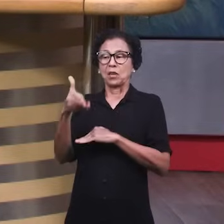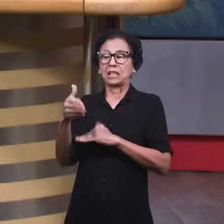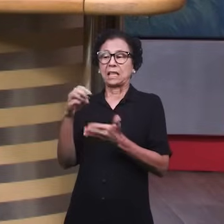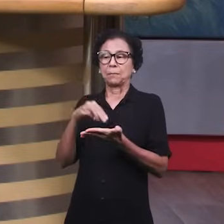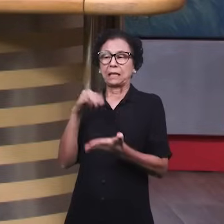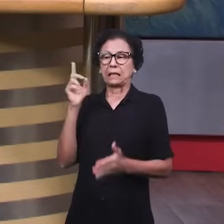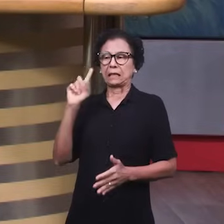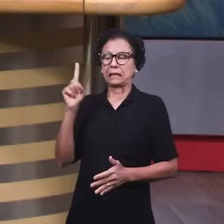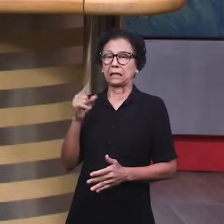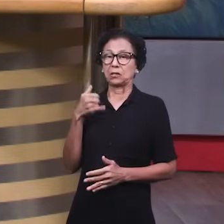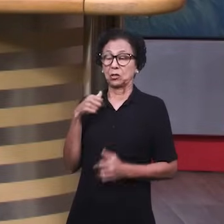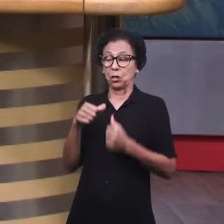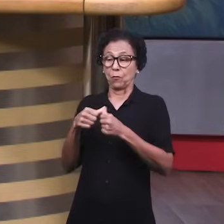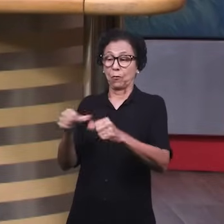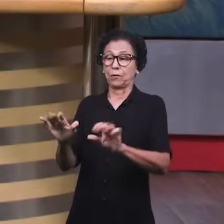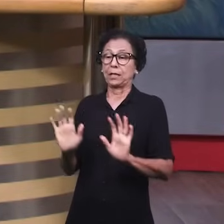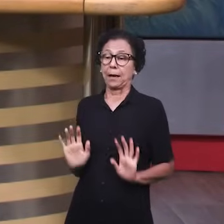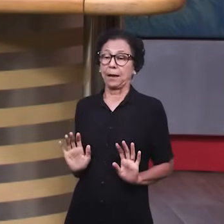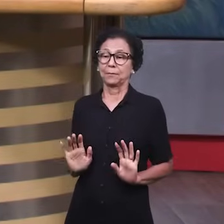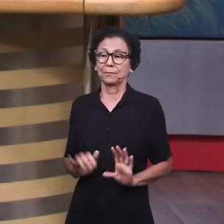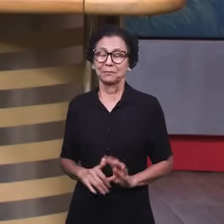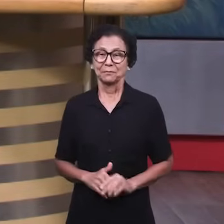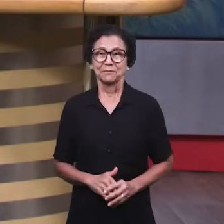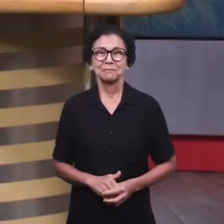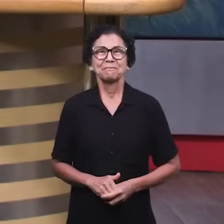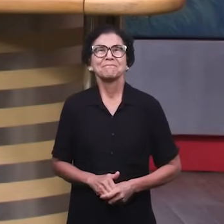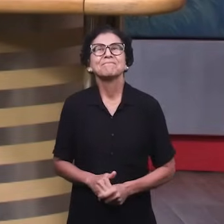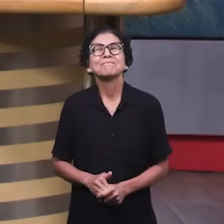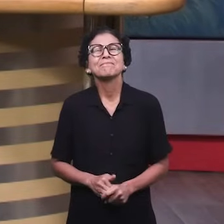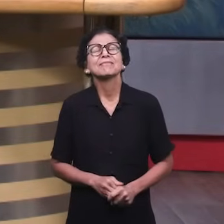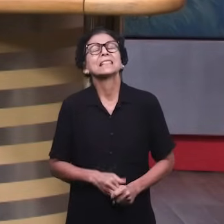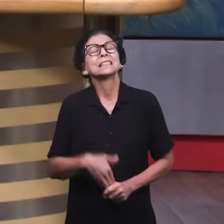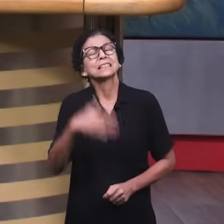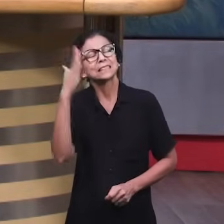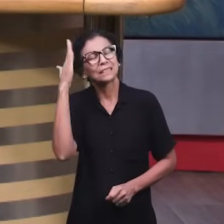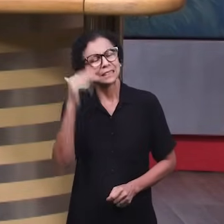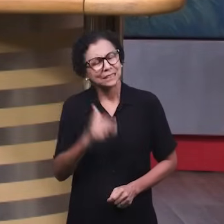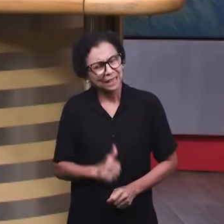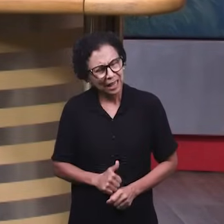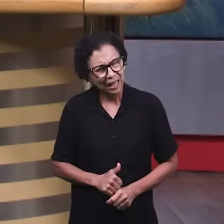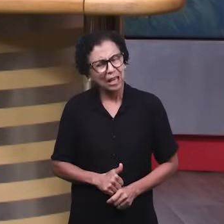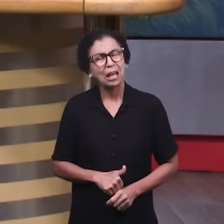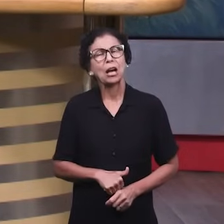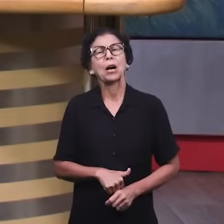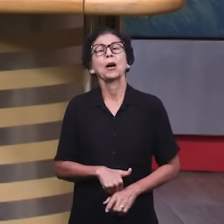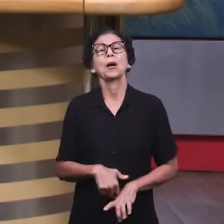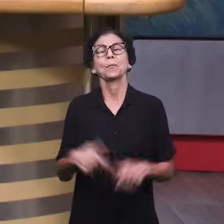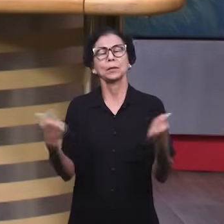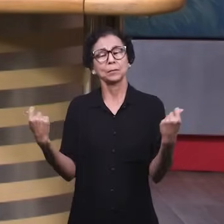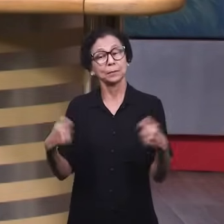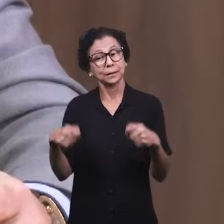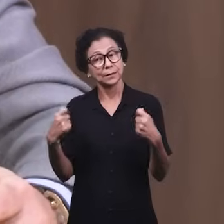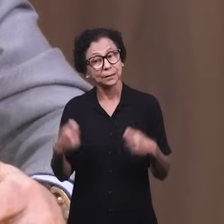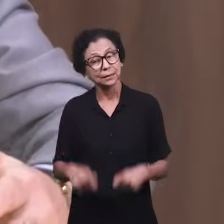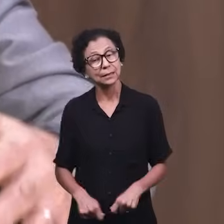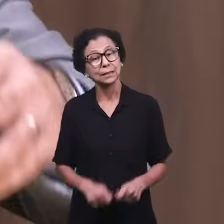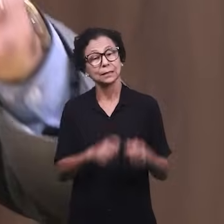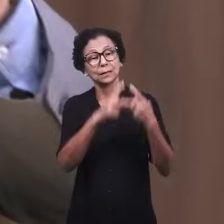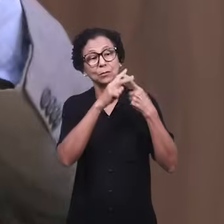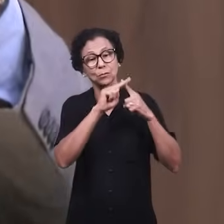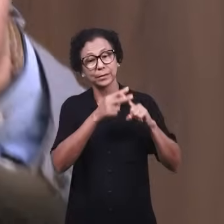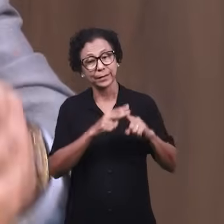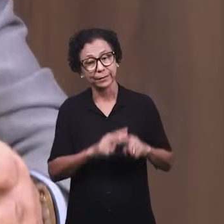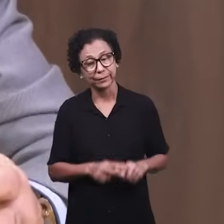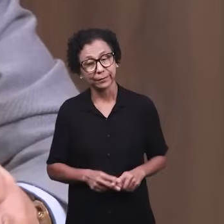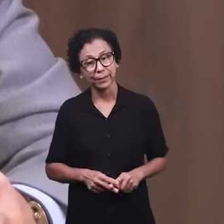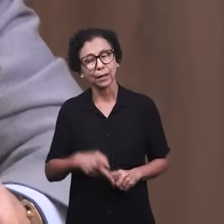entendeu porque sabe ele já tem ele sabe que ele precisa ele sabe que ele tem consertar a vida